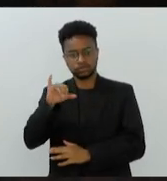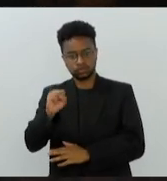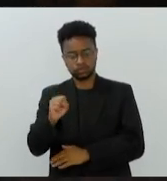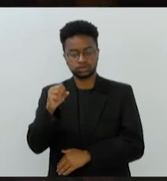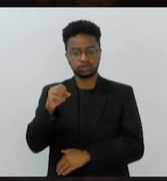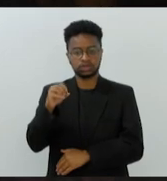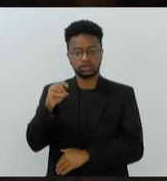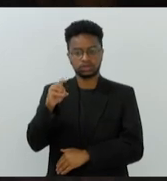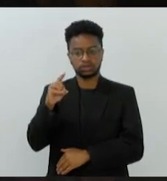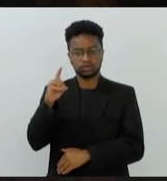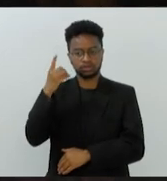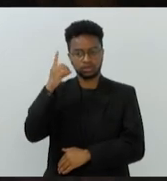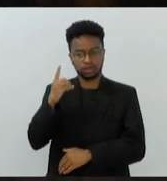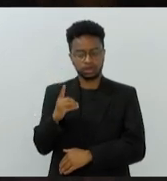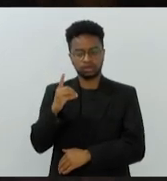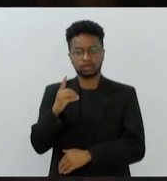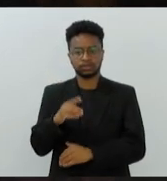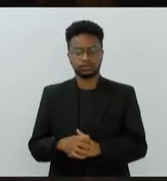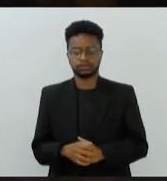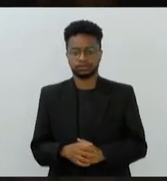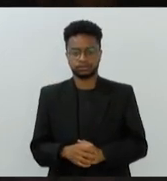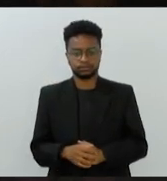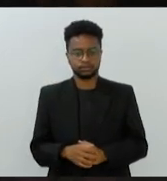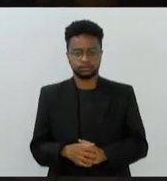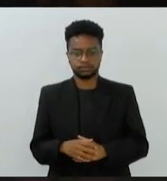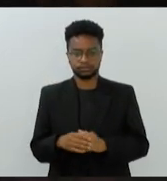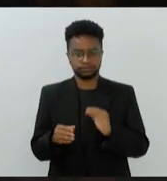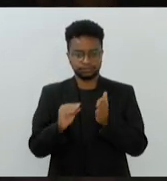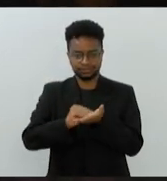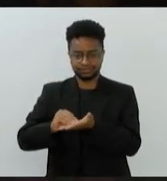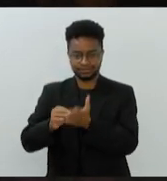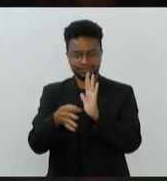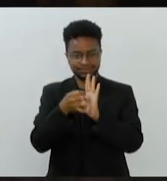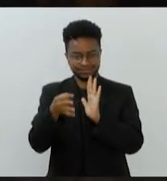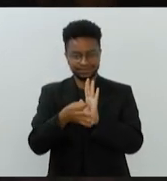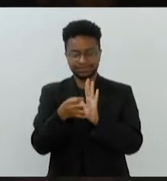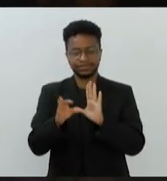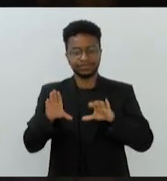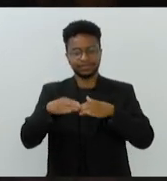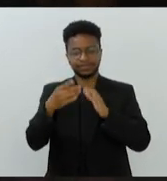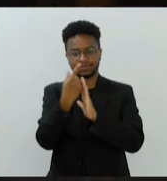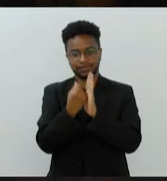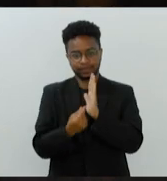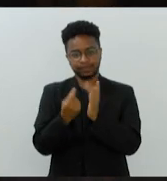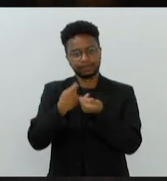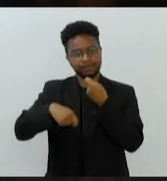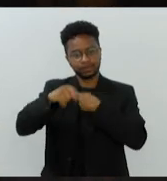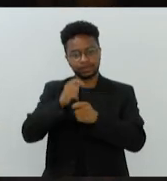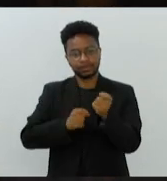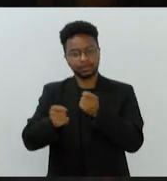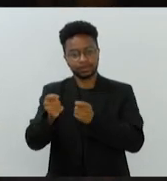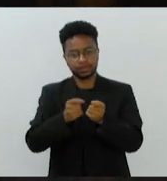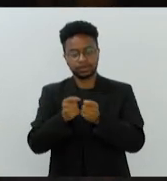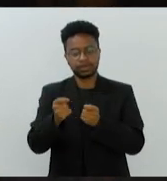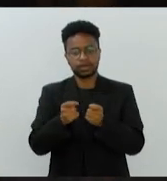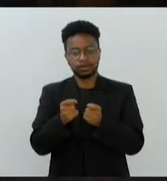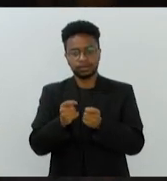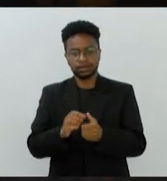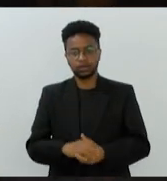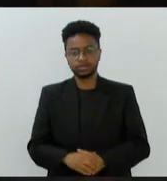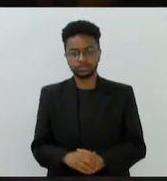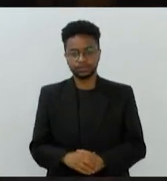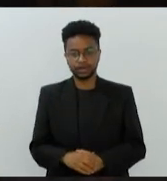Vieira e Dani Balbi. Pendendo de parecer da Comissão de Orçamento, Finanças, Fiscalização Financeira e Controle. Para